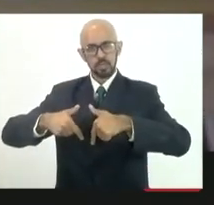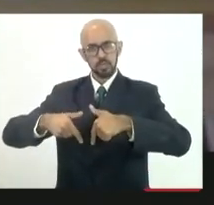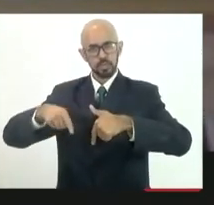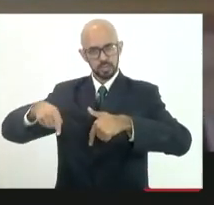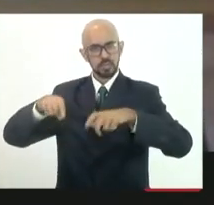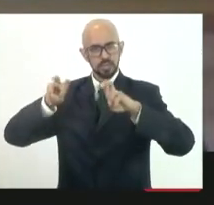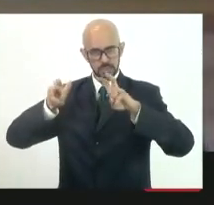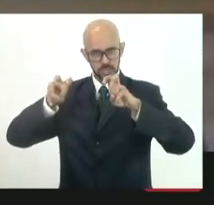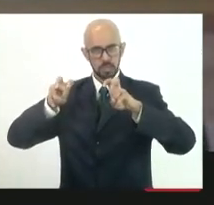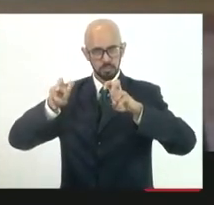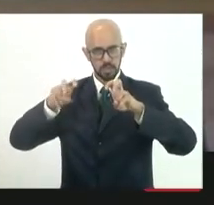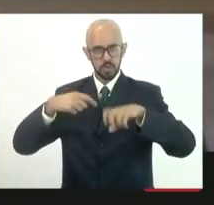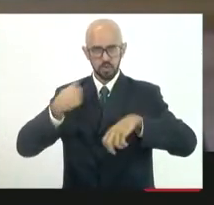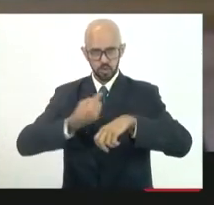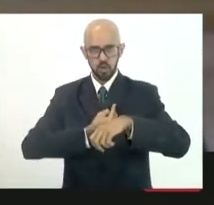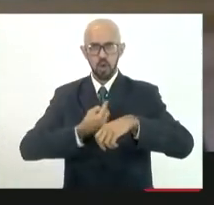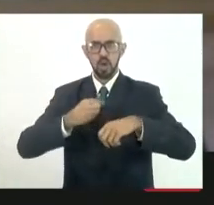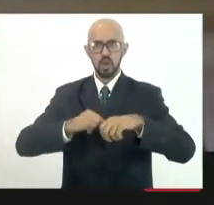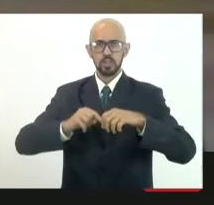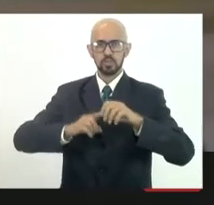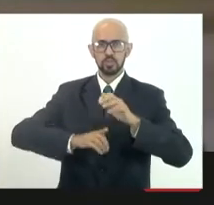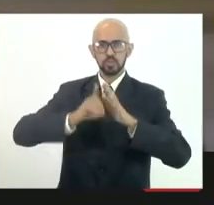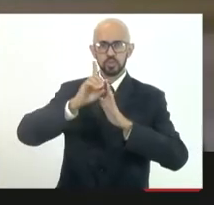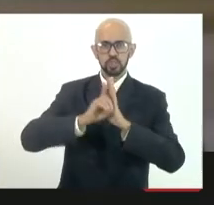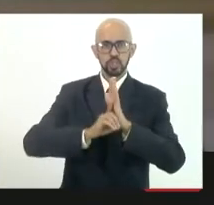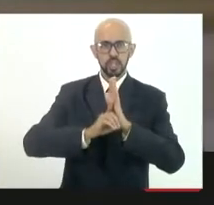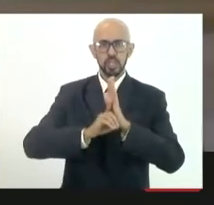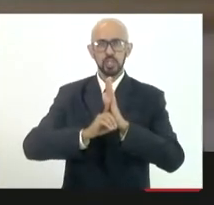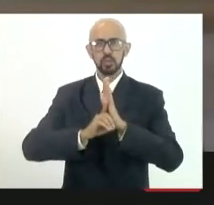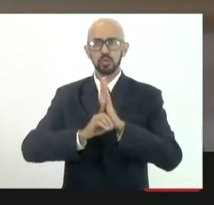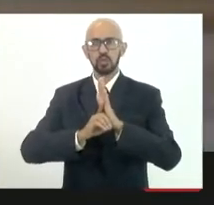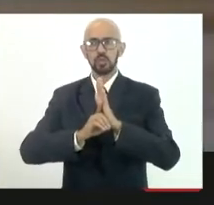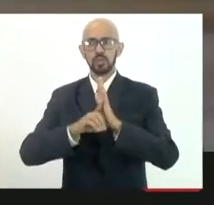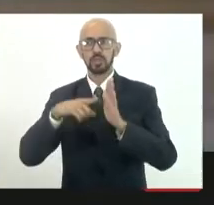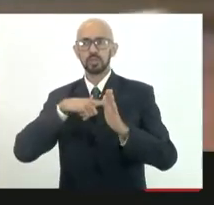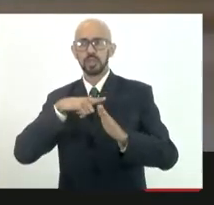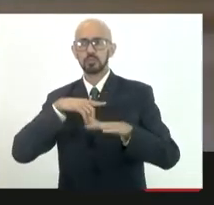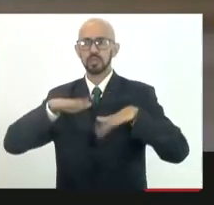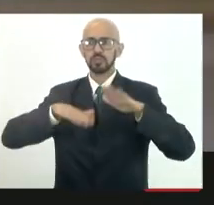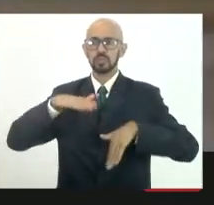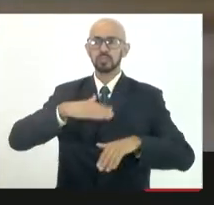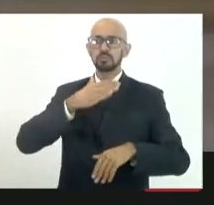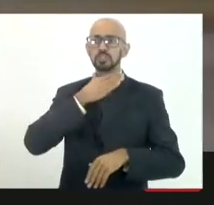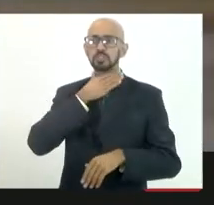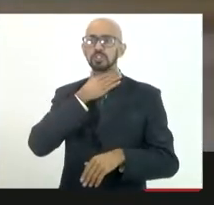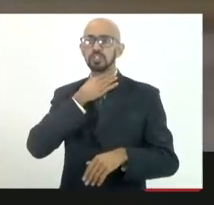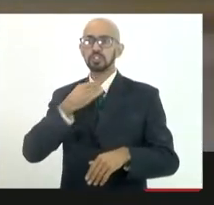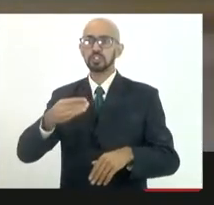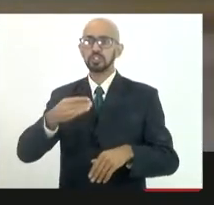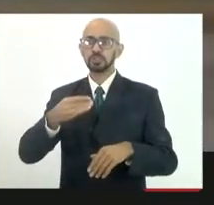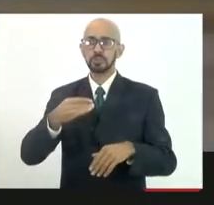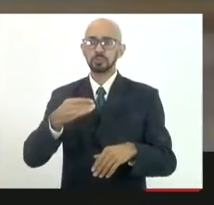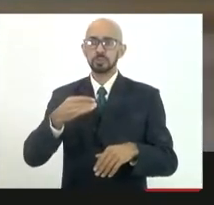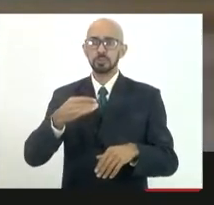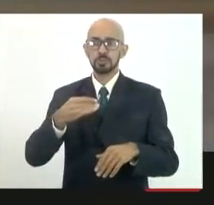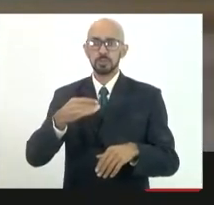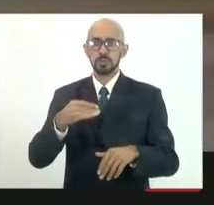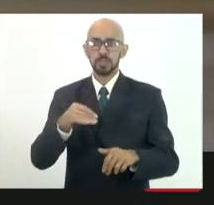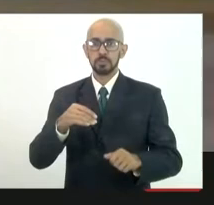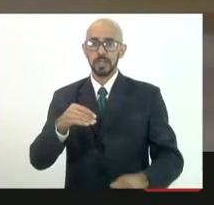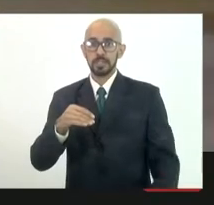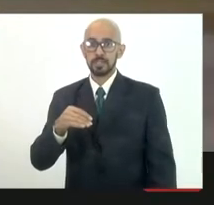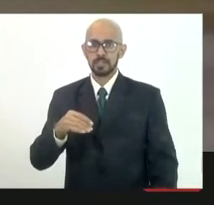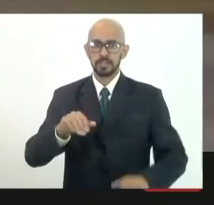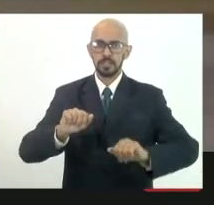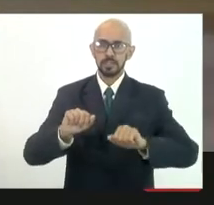muitas vezes lidamos com uma tentativa, uma falsa noção de neutralidade no enfrentamento dessa